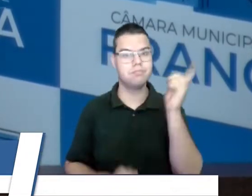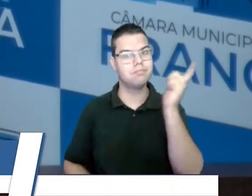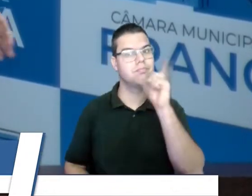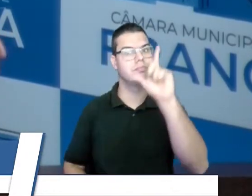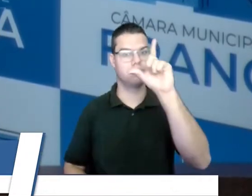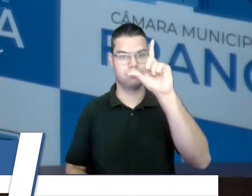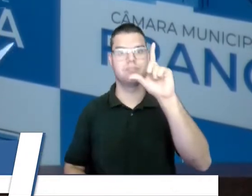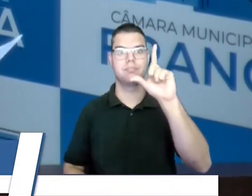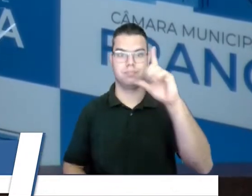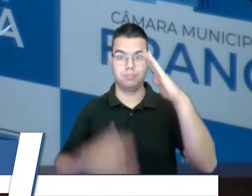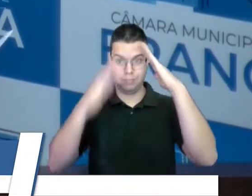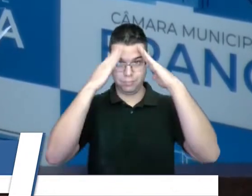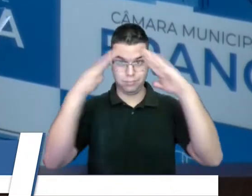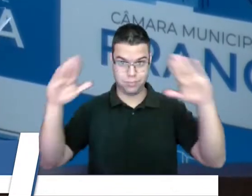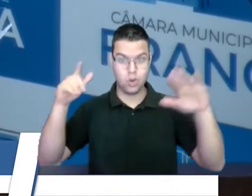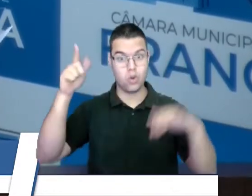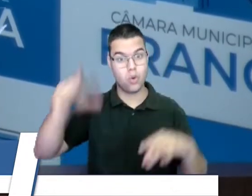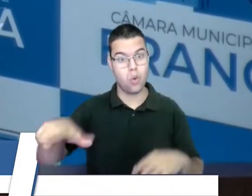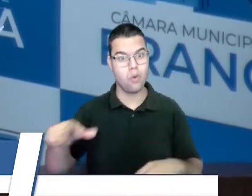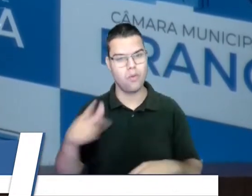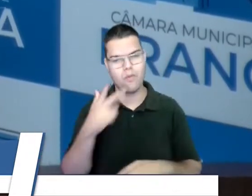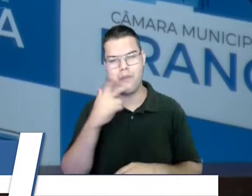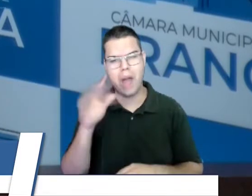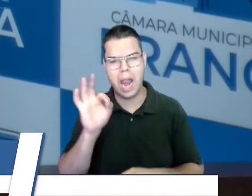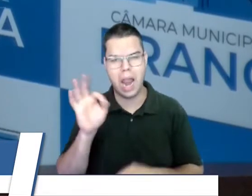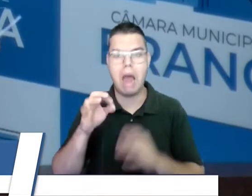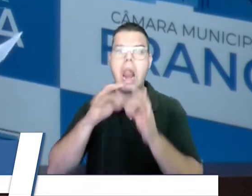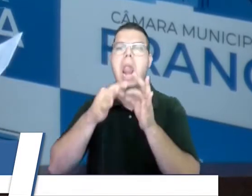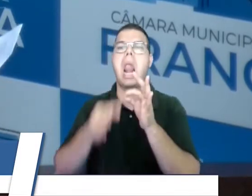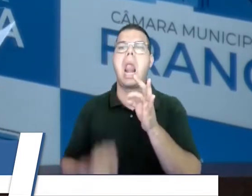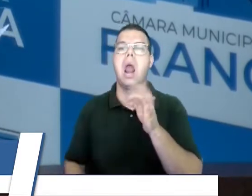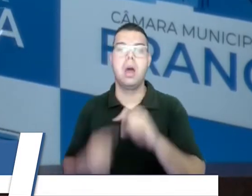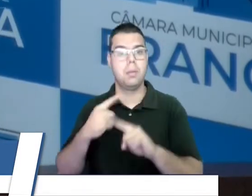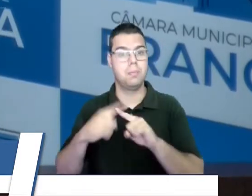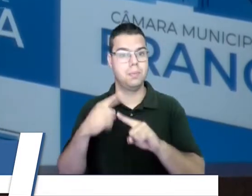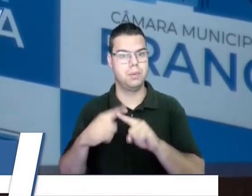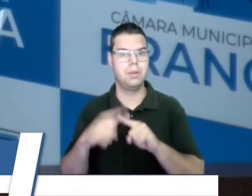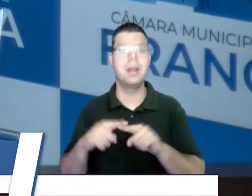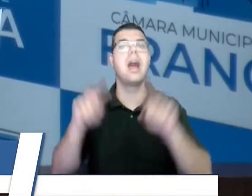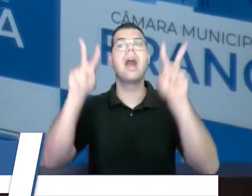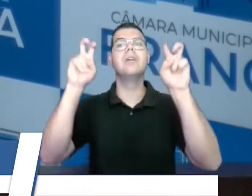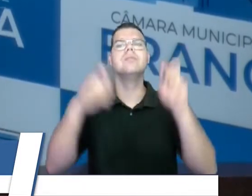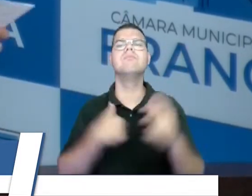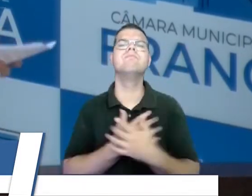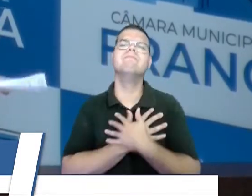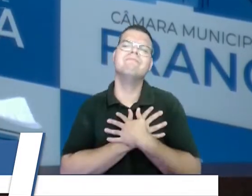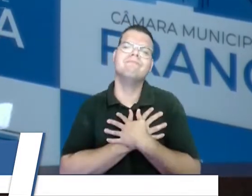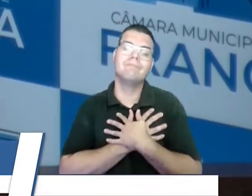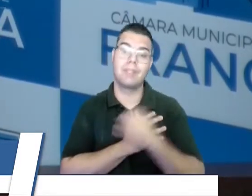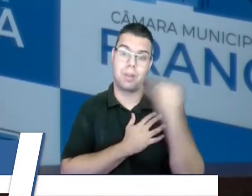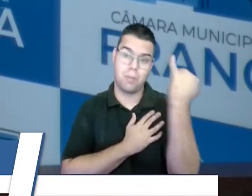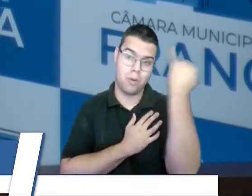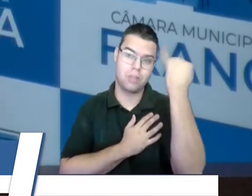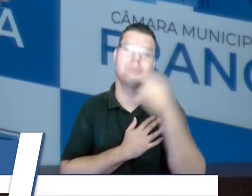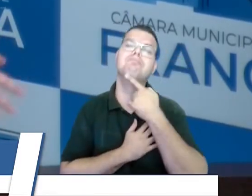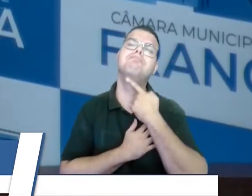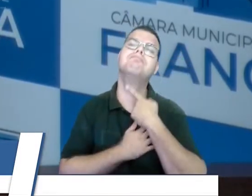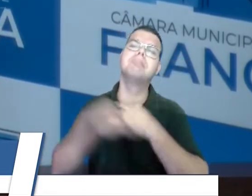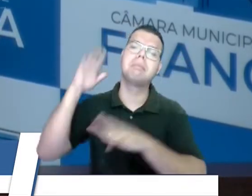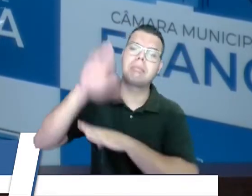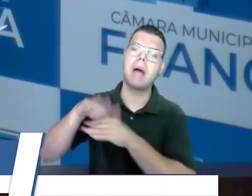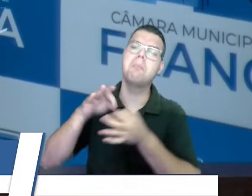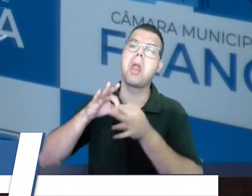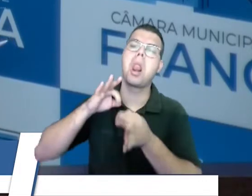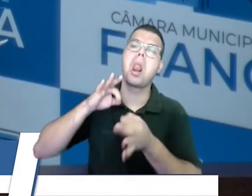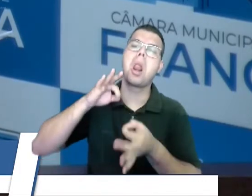operar novamente. Não vamos falar sobre isso para não me demorar, porque o assunto é tão apaixonante e é tão importante que eu ficaria aqui uma tarde inteira falando com os senhores